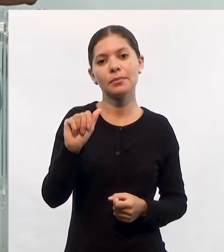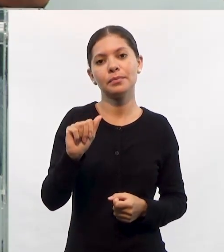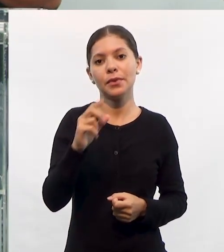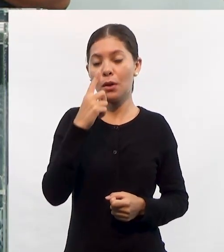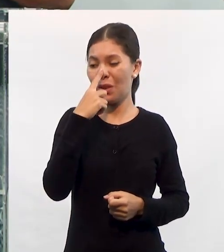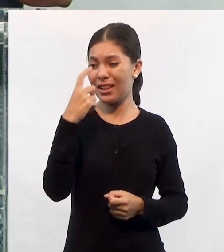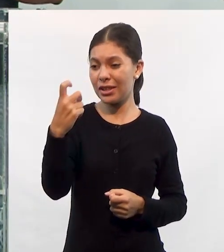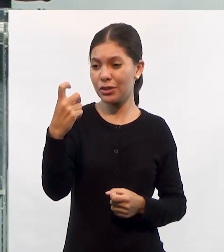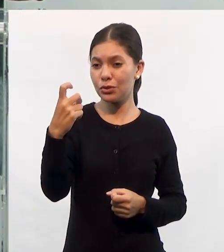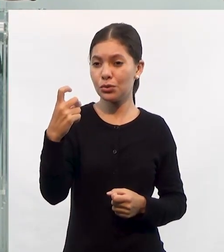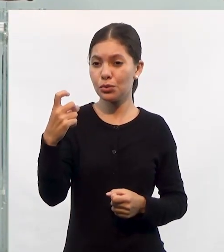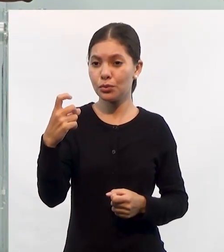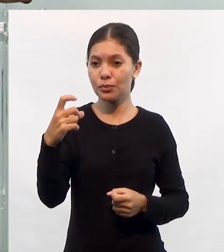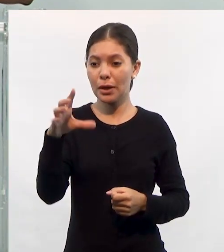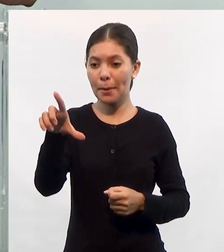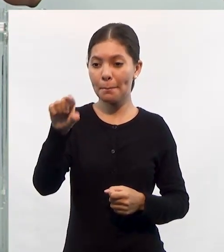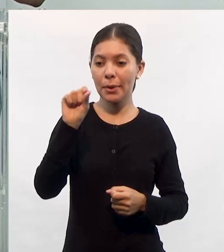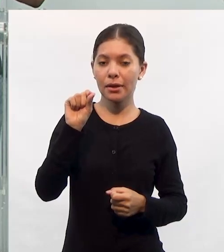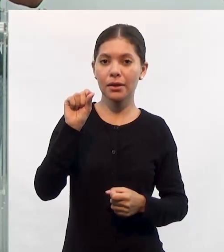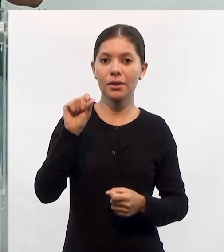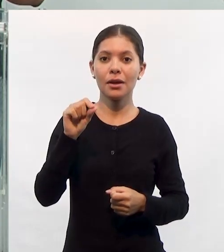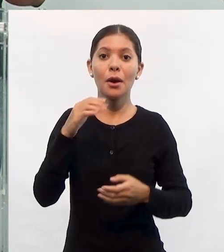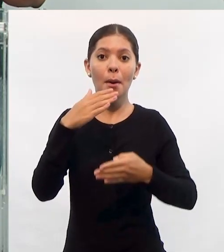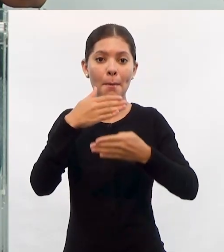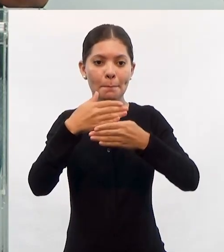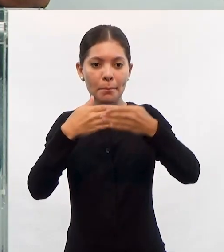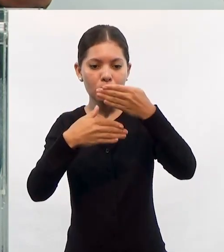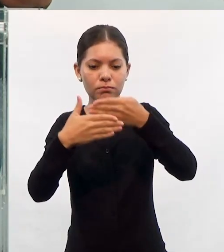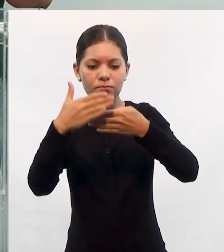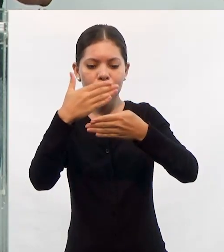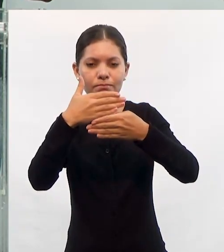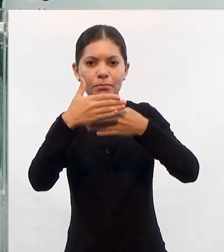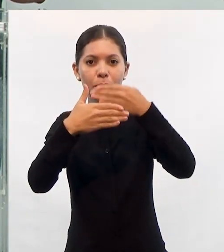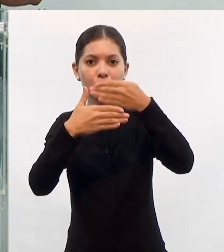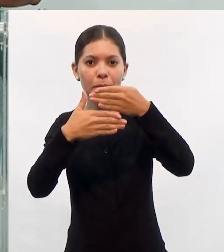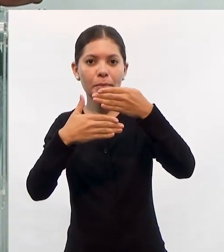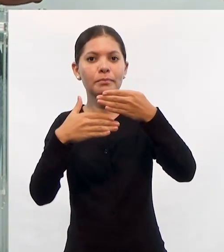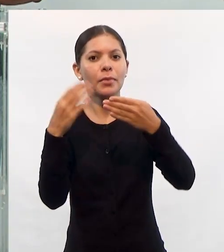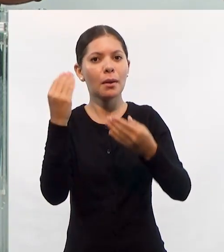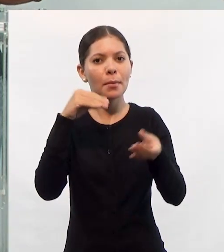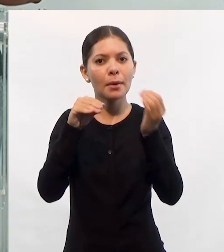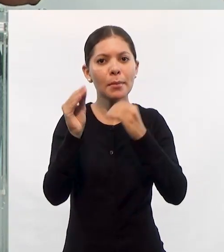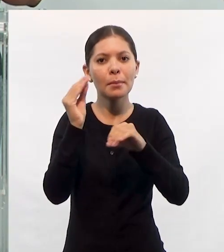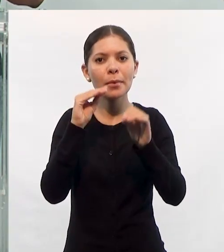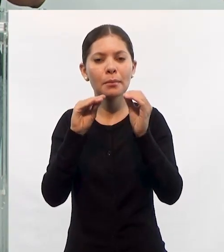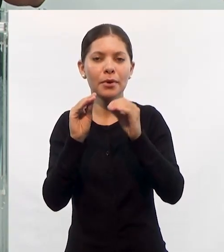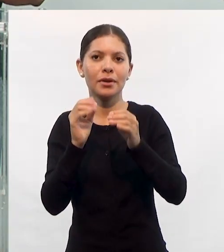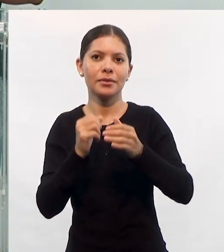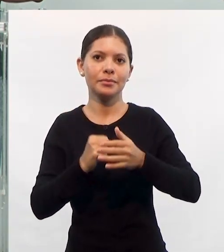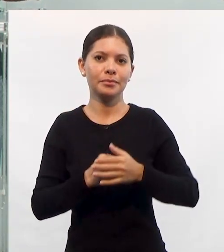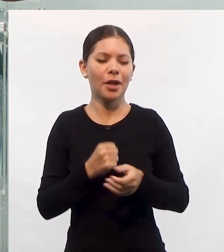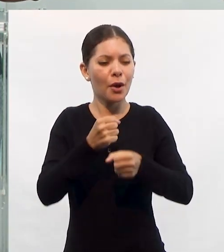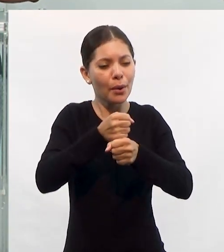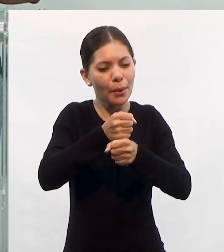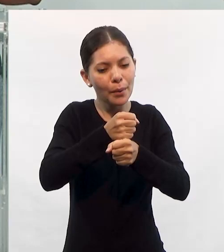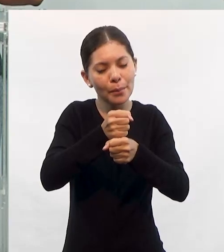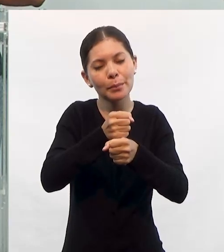o lixo. Nós podemos ter os pedreiros, que realizam trabalho de montagem de tijolos, montagem